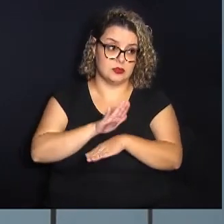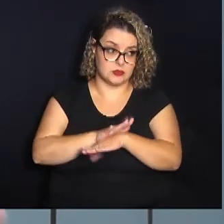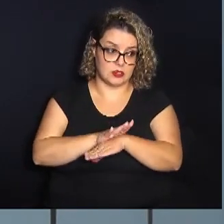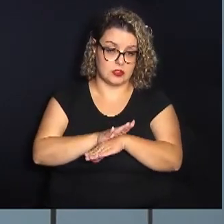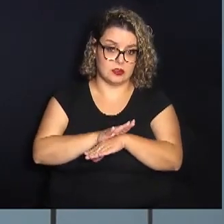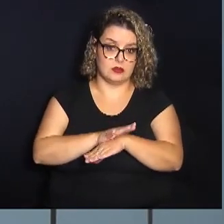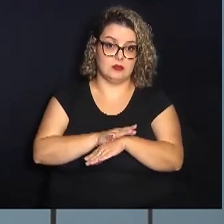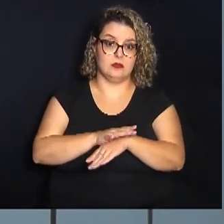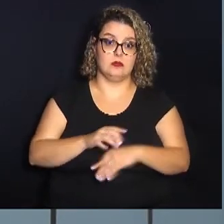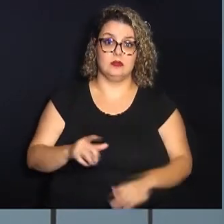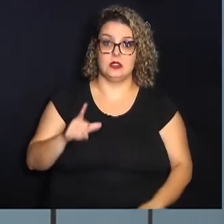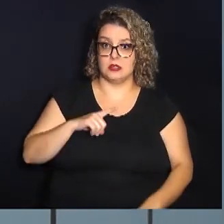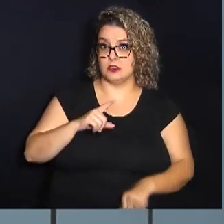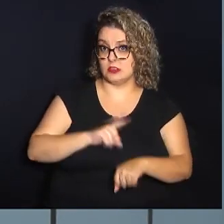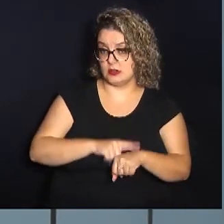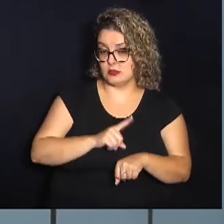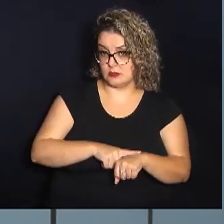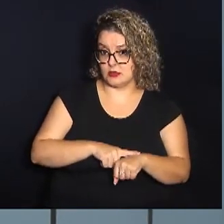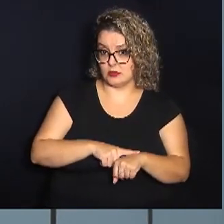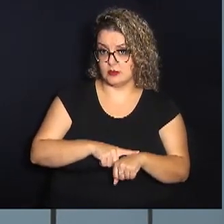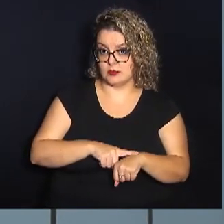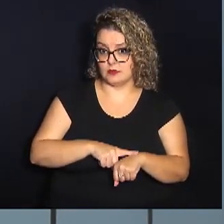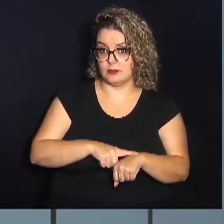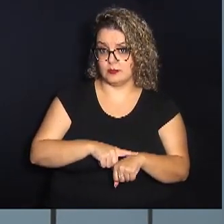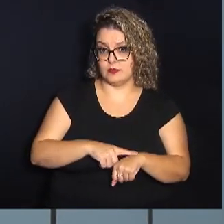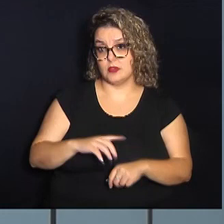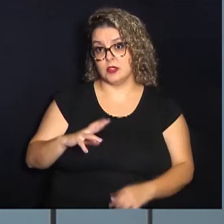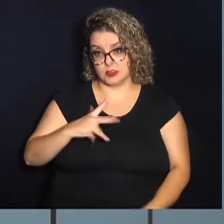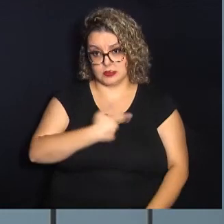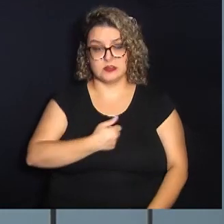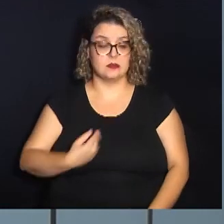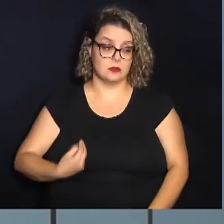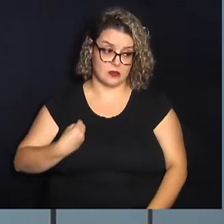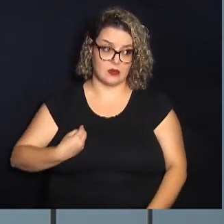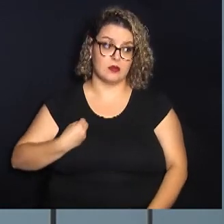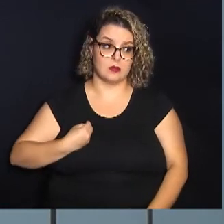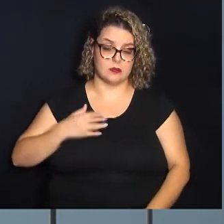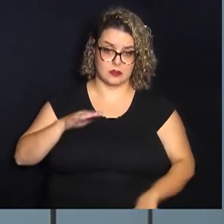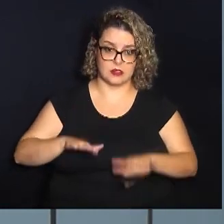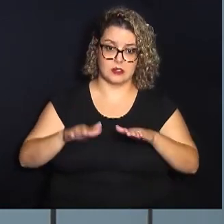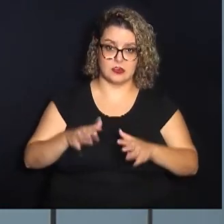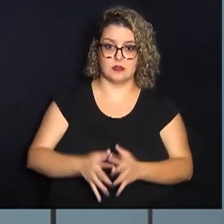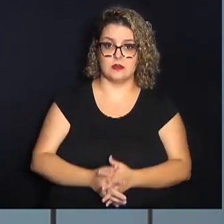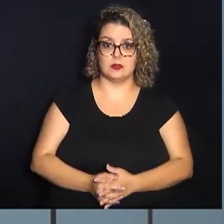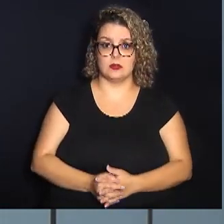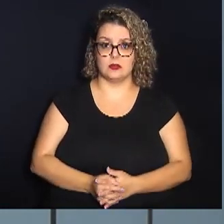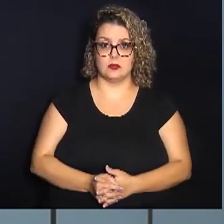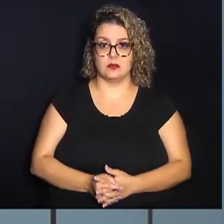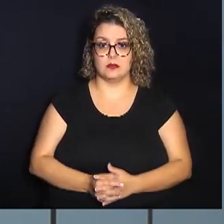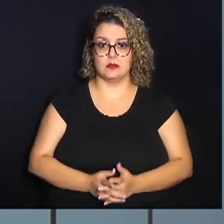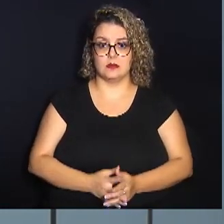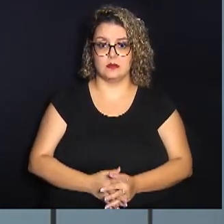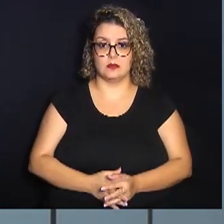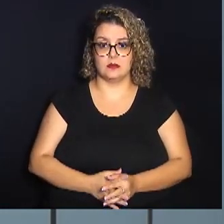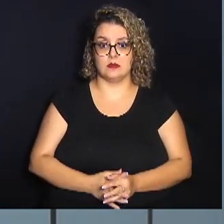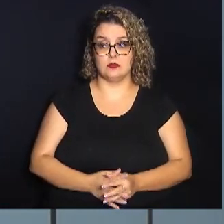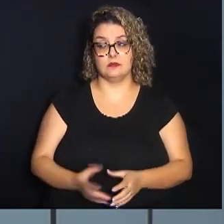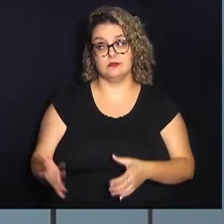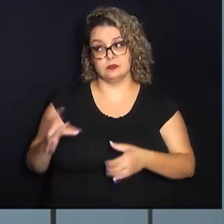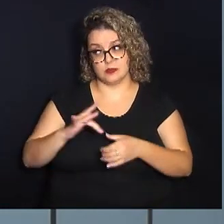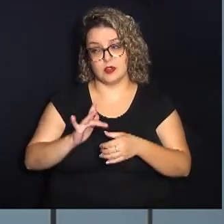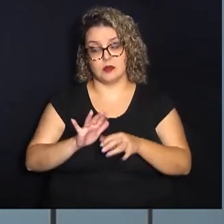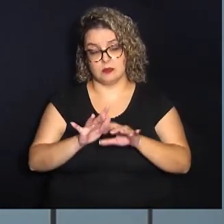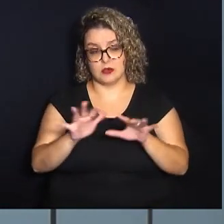ganhar tempo com isso e vamos salvar vidas muitas vezes, porque o mosquito mata. Sim.